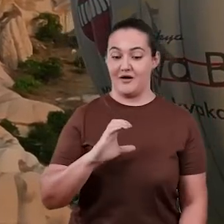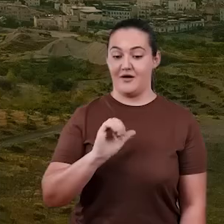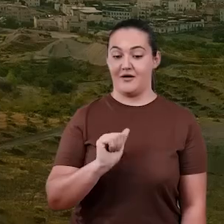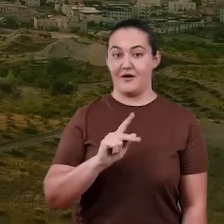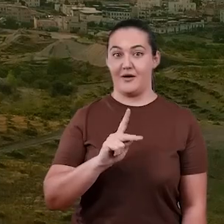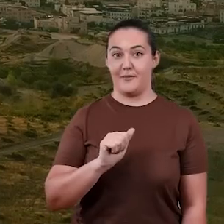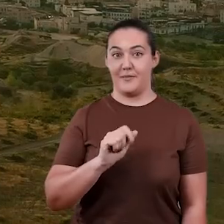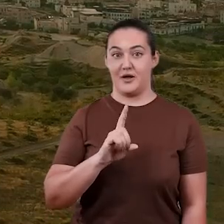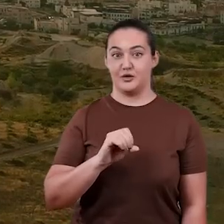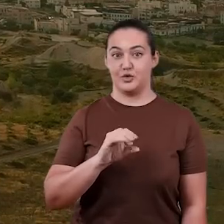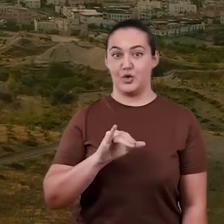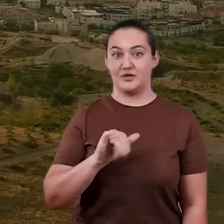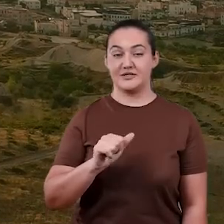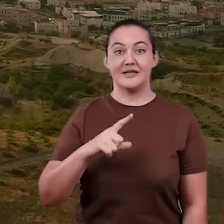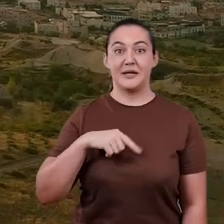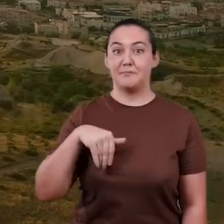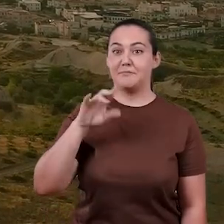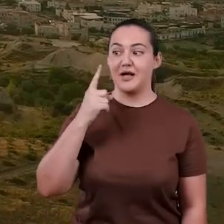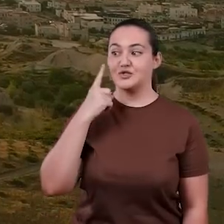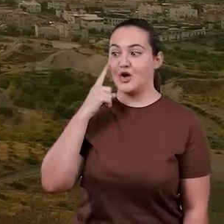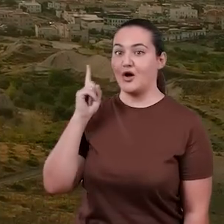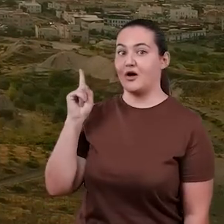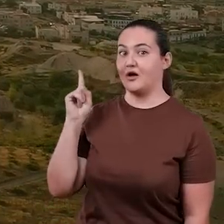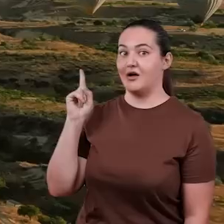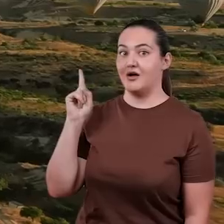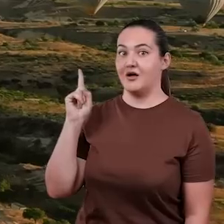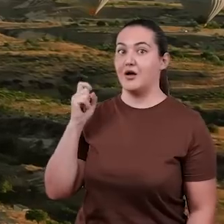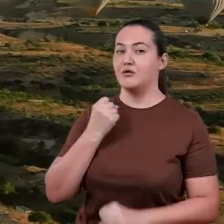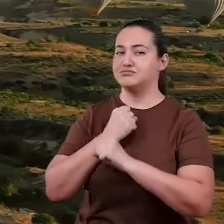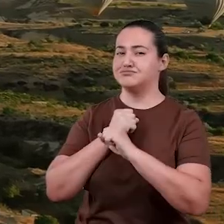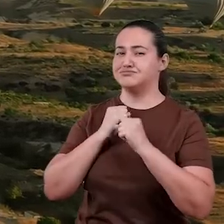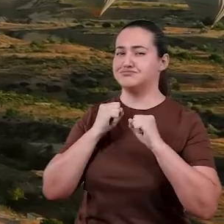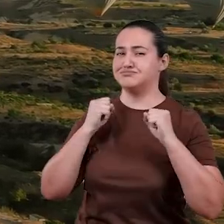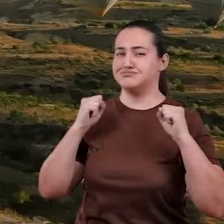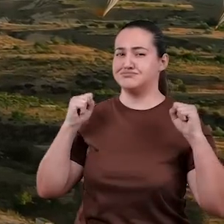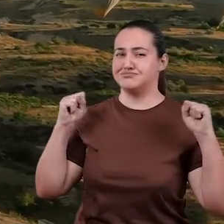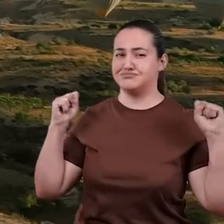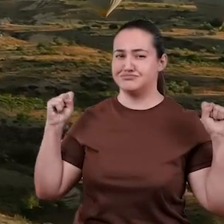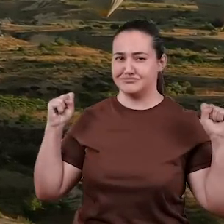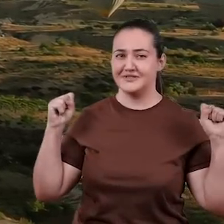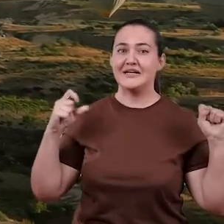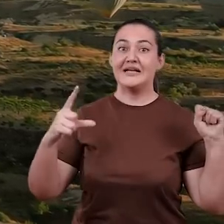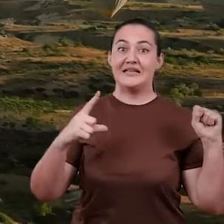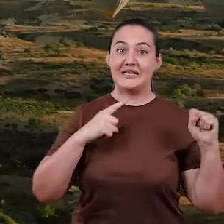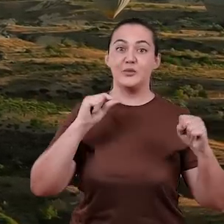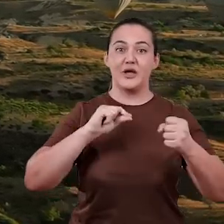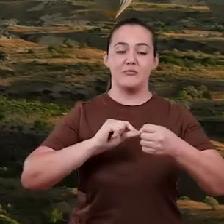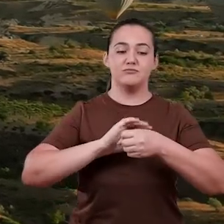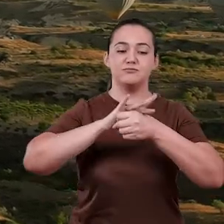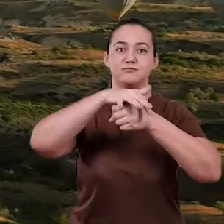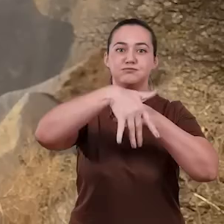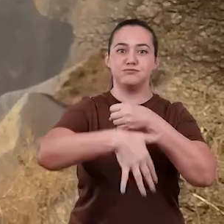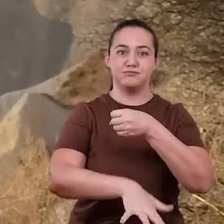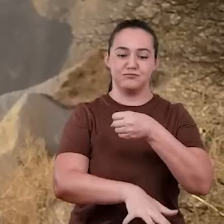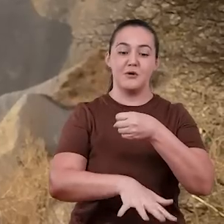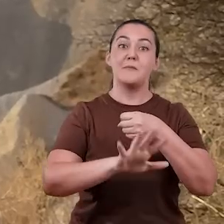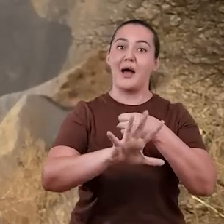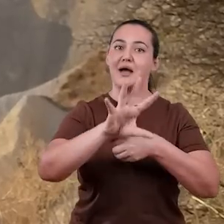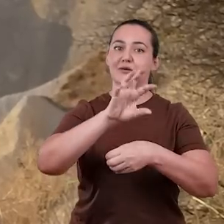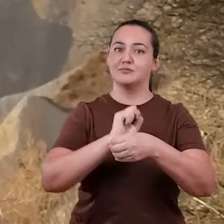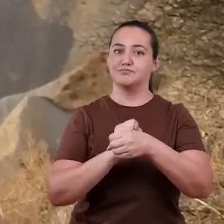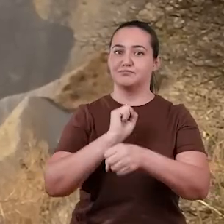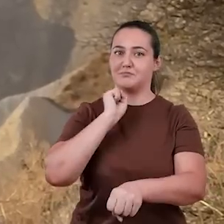região que tem mais de 15 mil quilômetros quadrados de área e ela fica entre 3 vulcões inativos, ainda bem